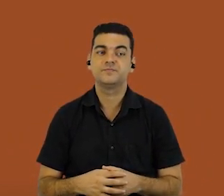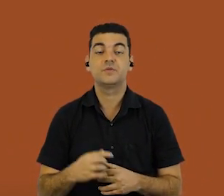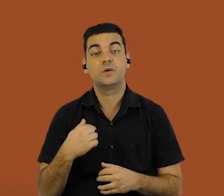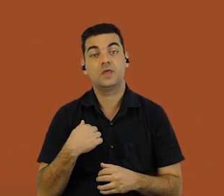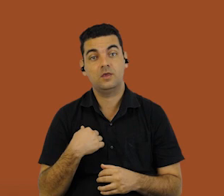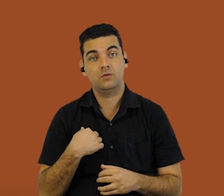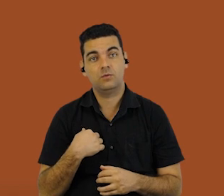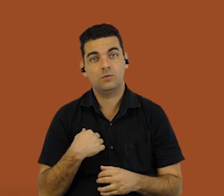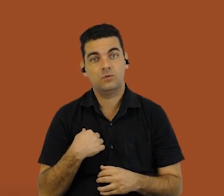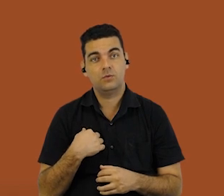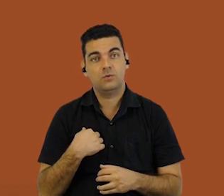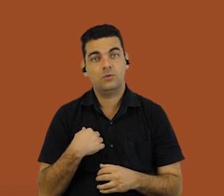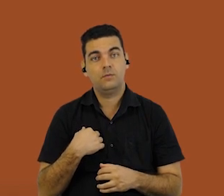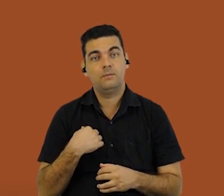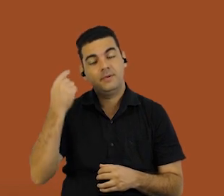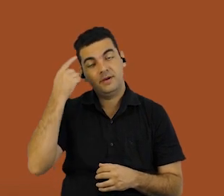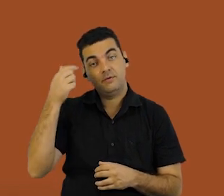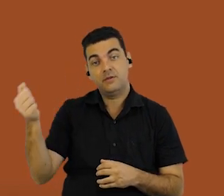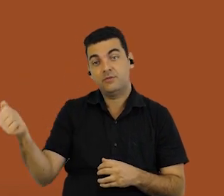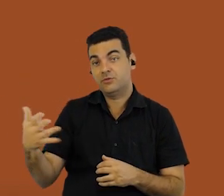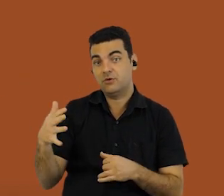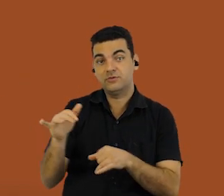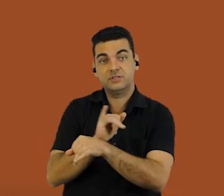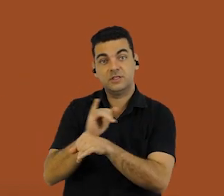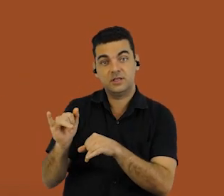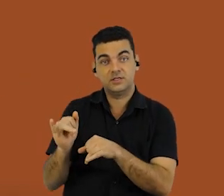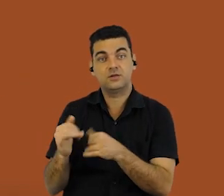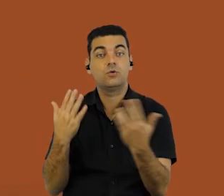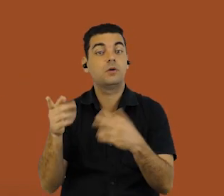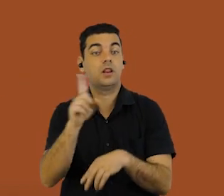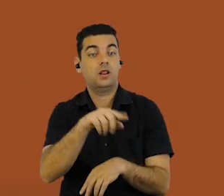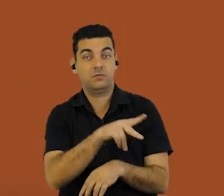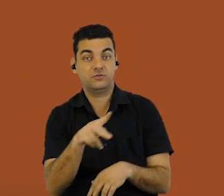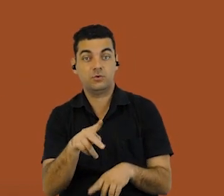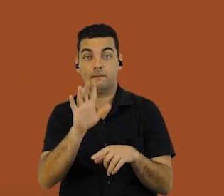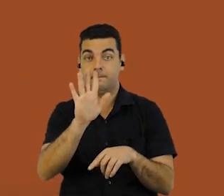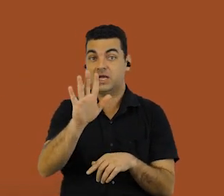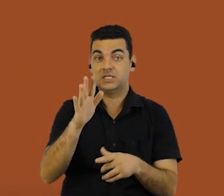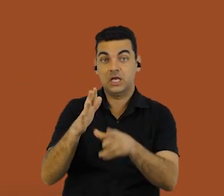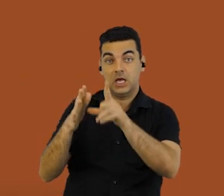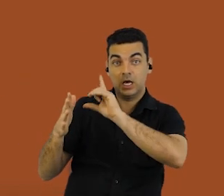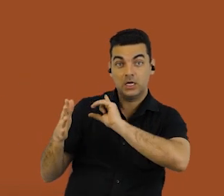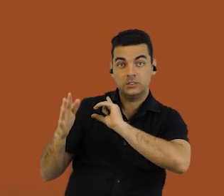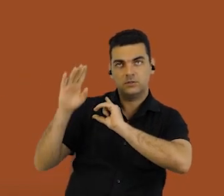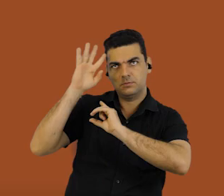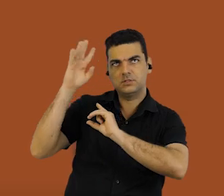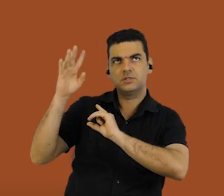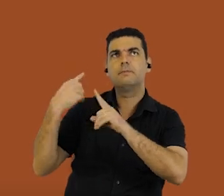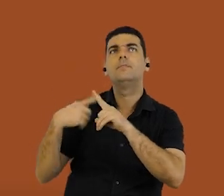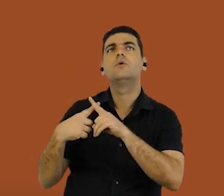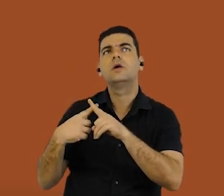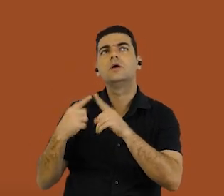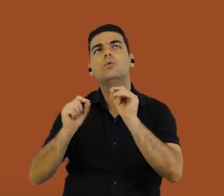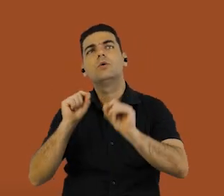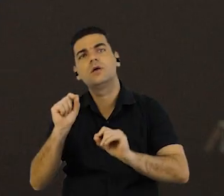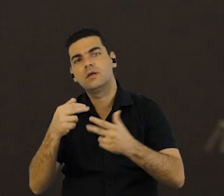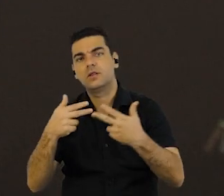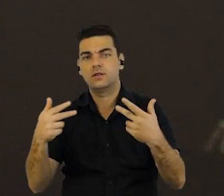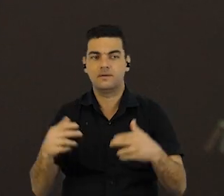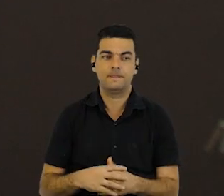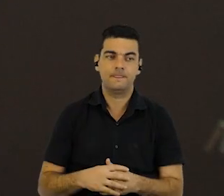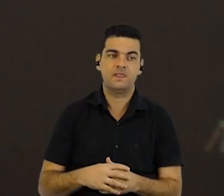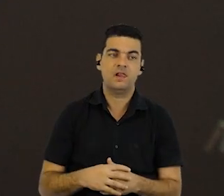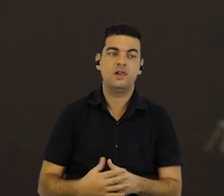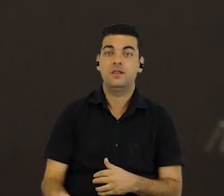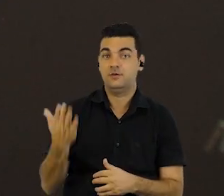como pensar uma nova prática de um professor partindo desses questionamentos, assim. As